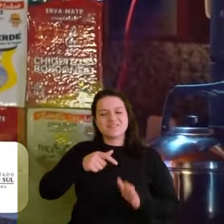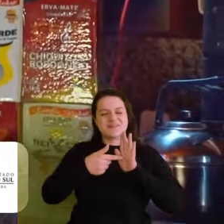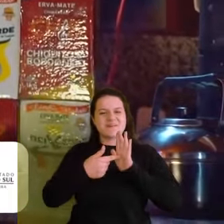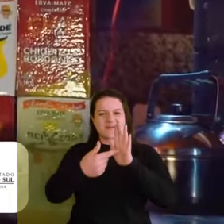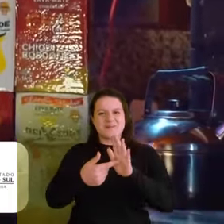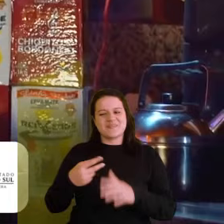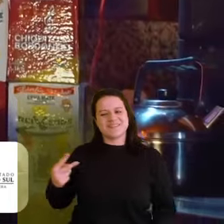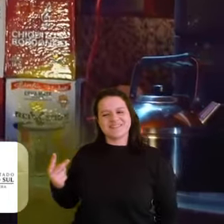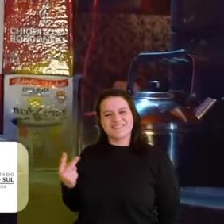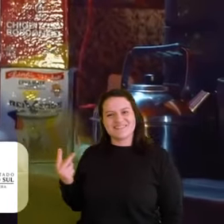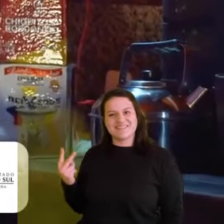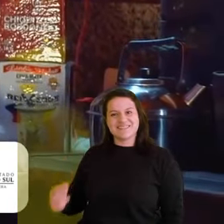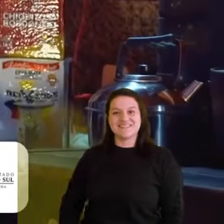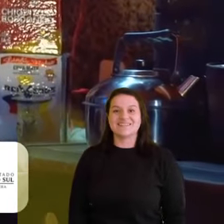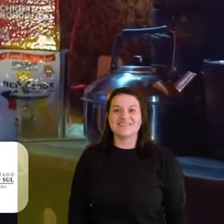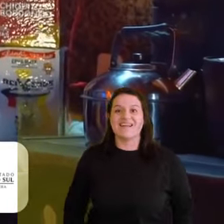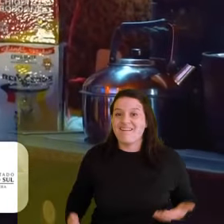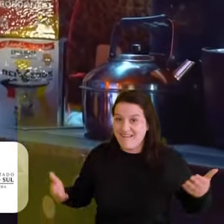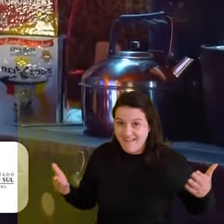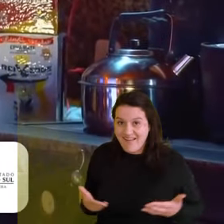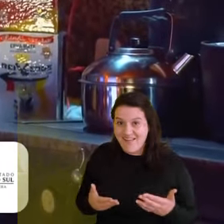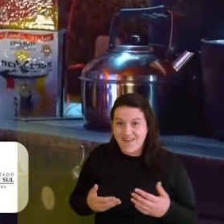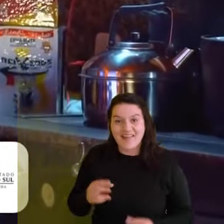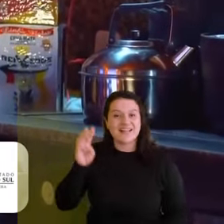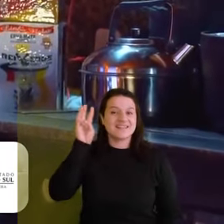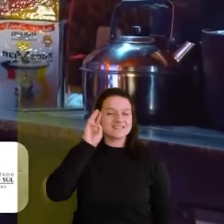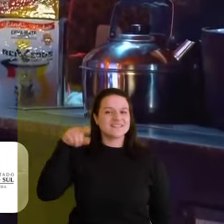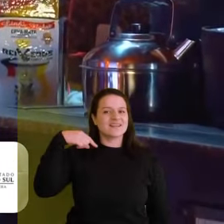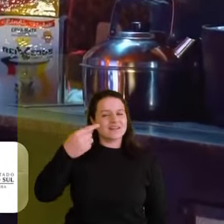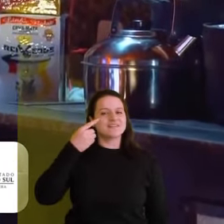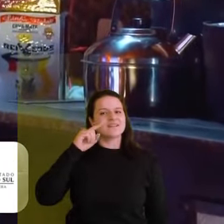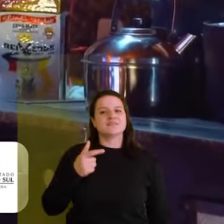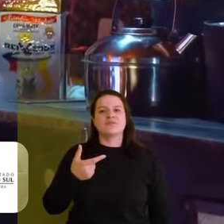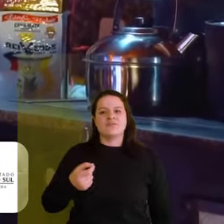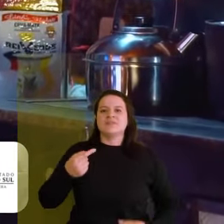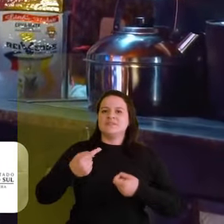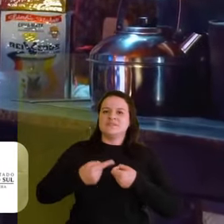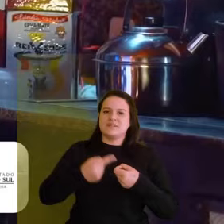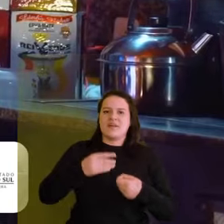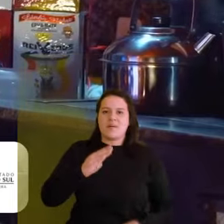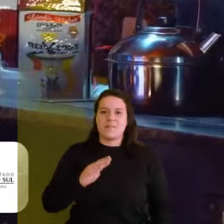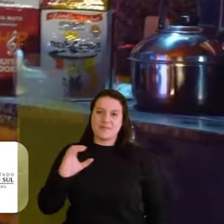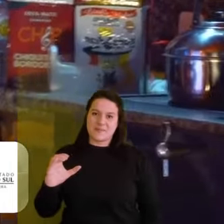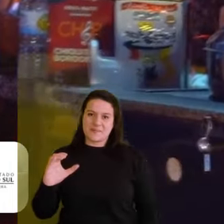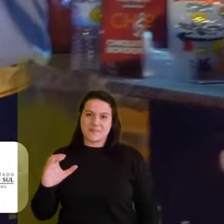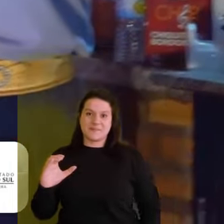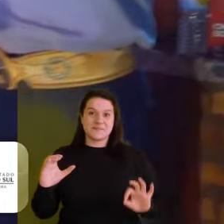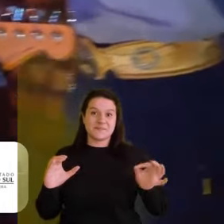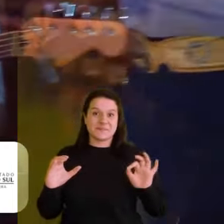E agora, terça que vem, dia 20, nós estaremos em Balneário Camboriú também. Meu amigo Edson Melo, para os